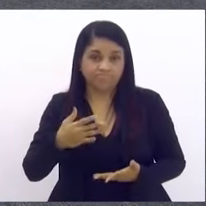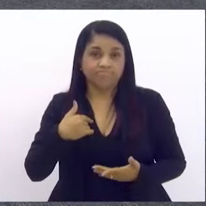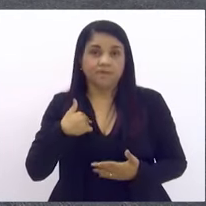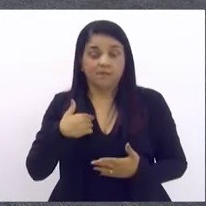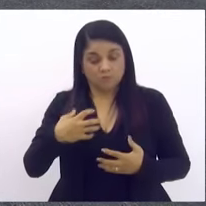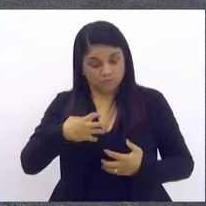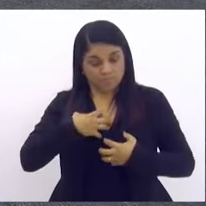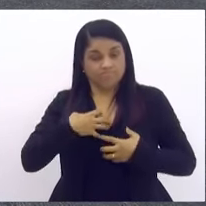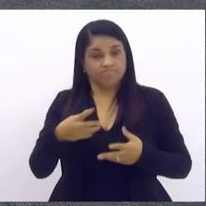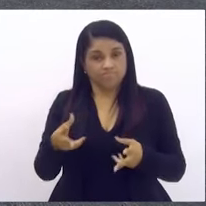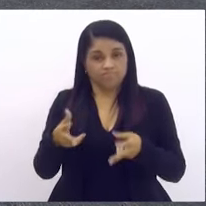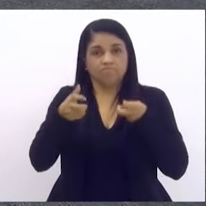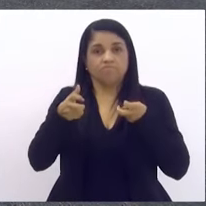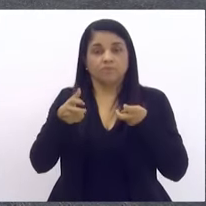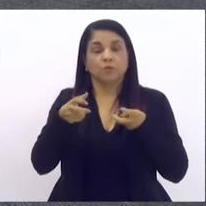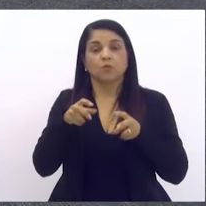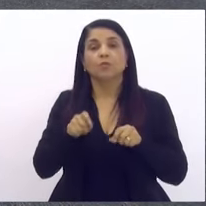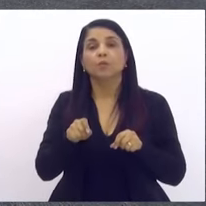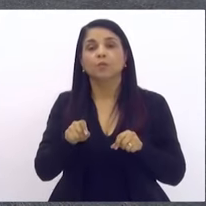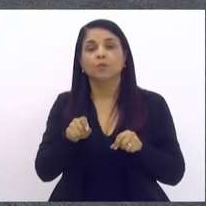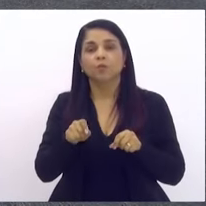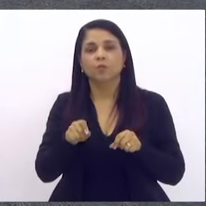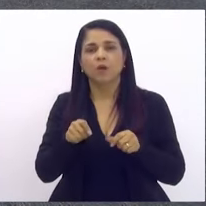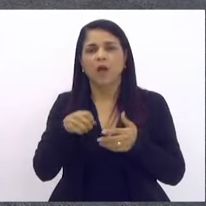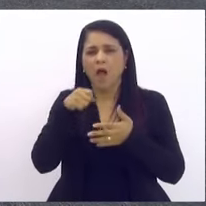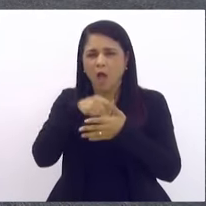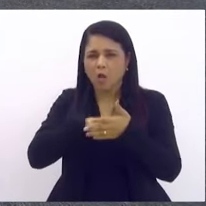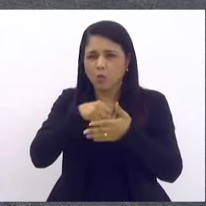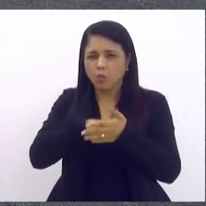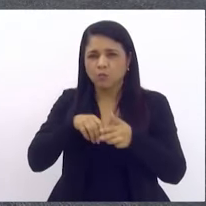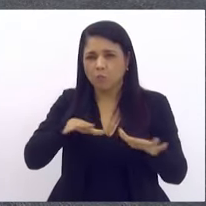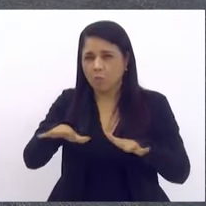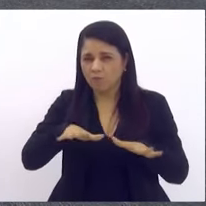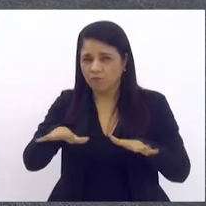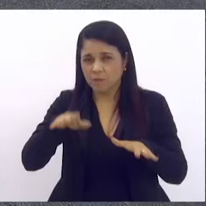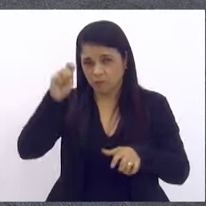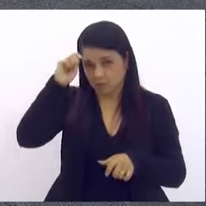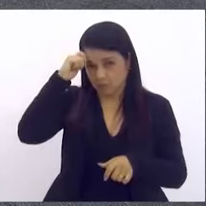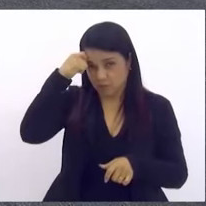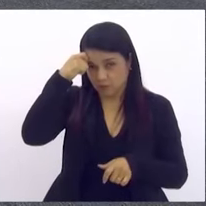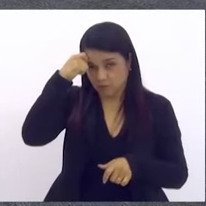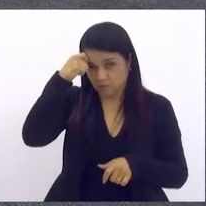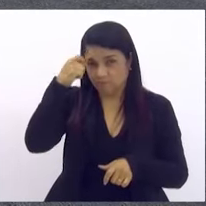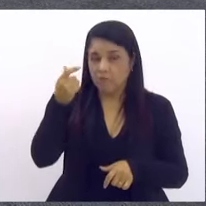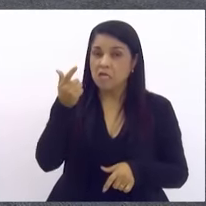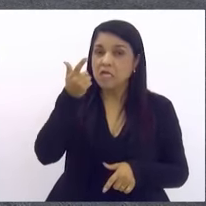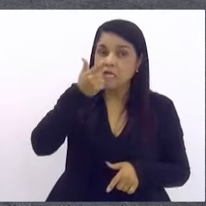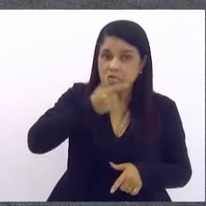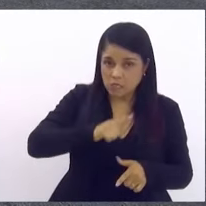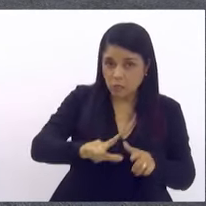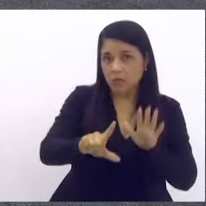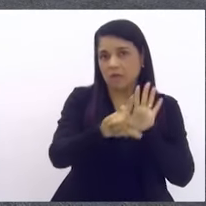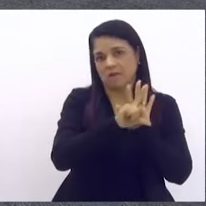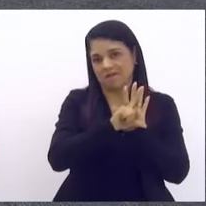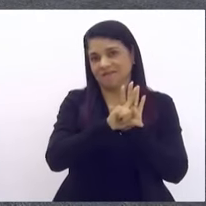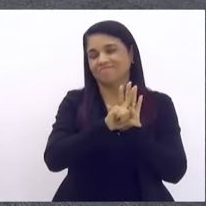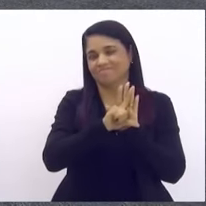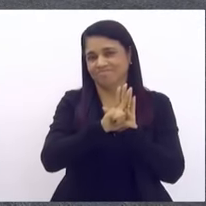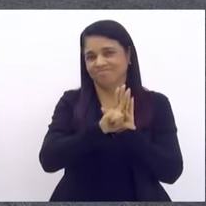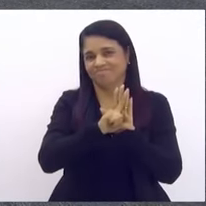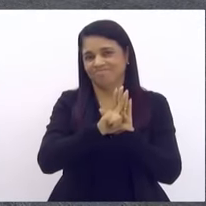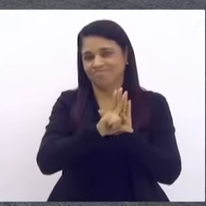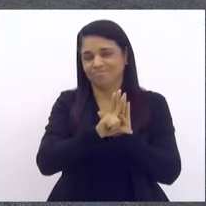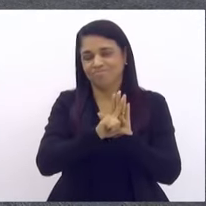tenho eu acho que a luta do movimento negro ganhou muitas leis mas ainda